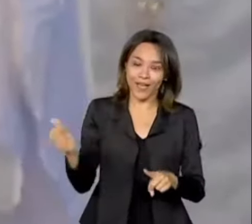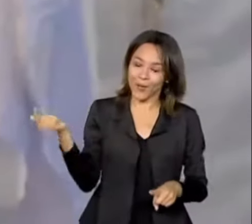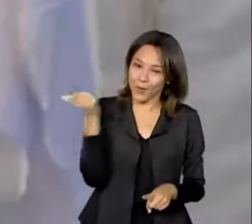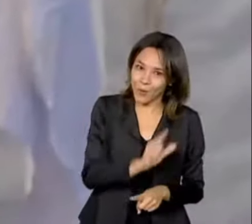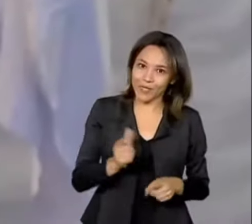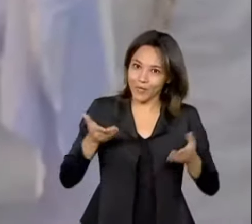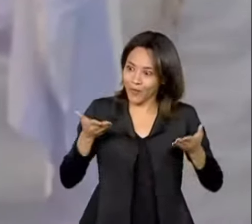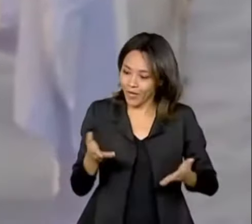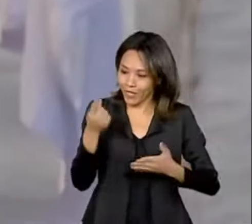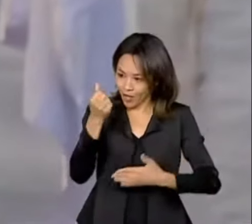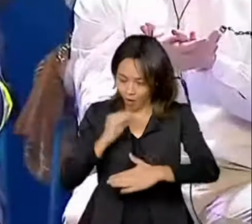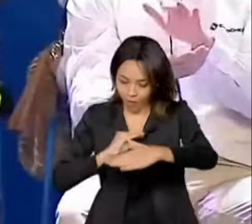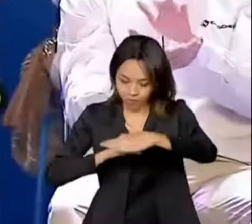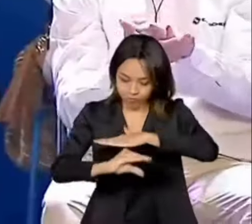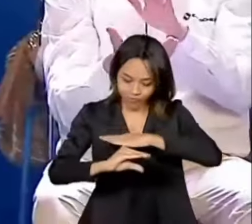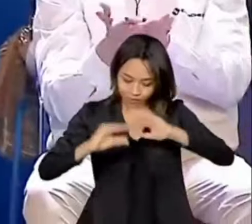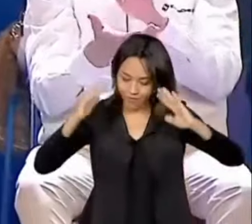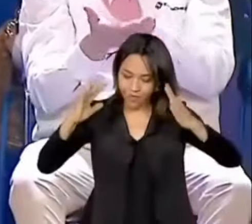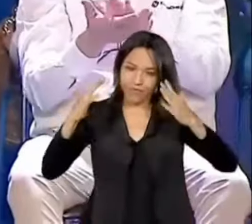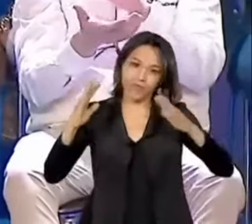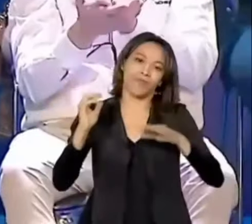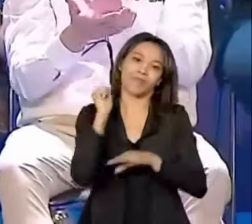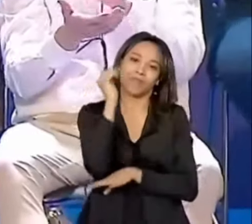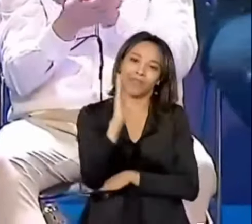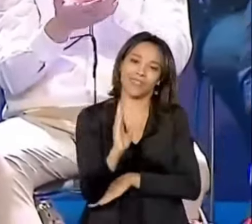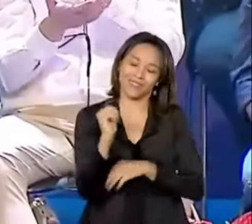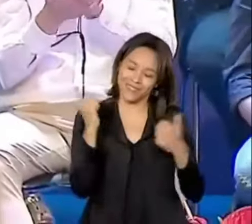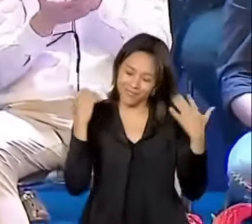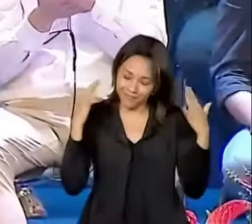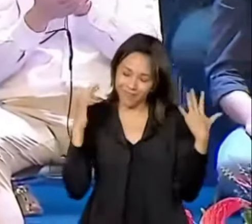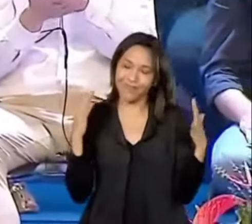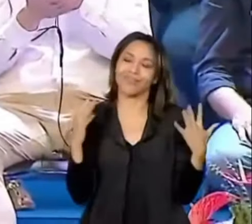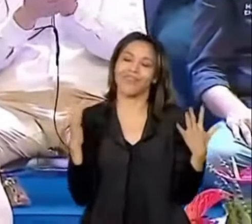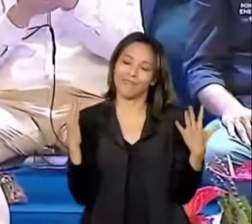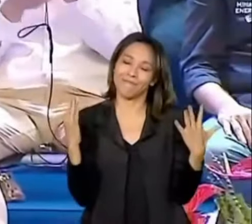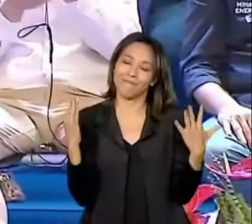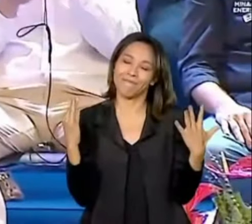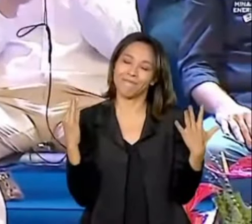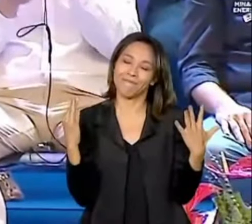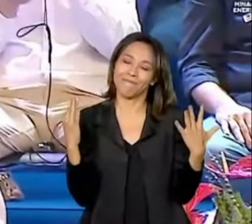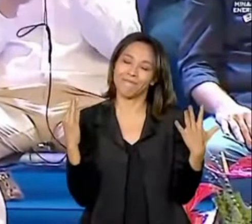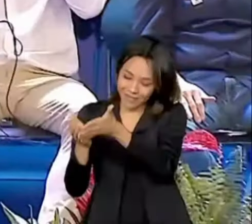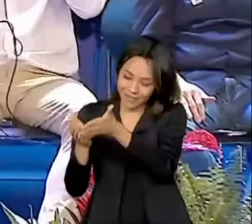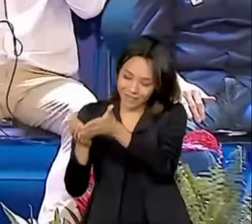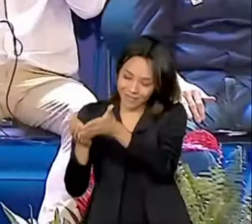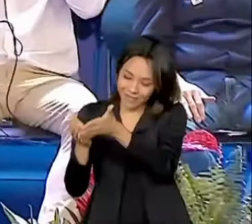investimento. Viva o Brasil e viva a Europa.